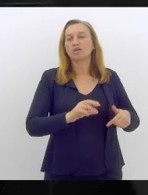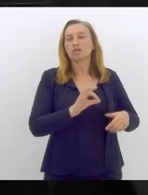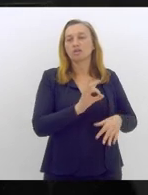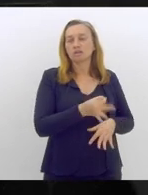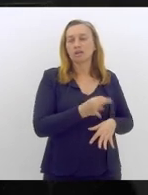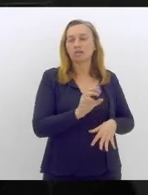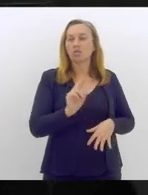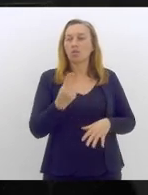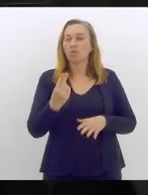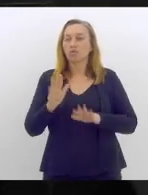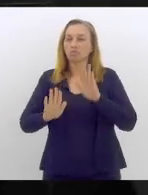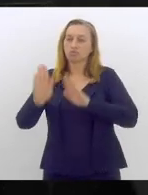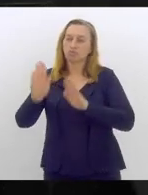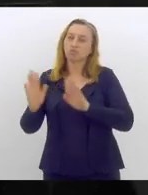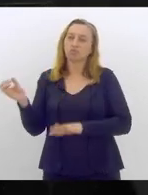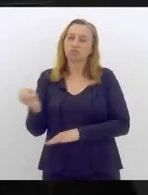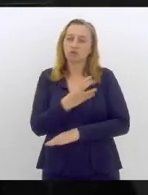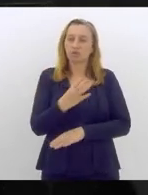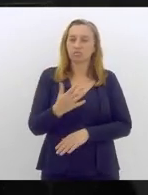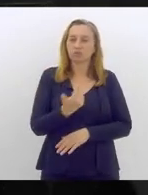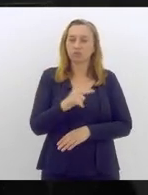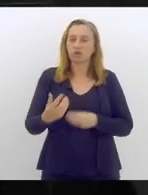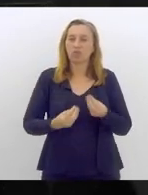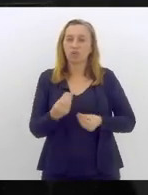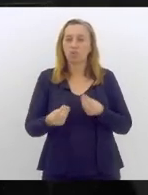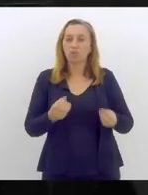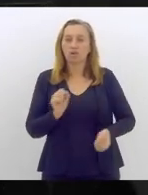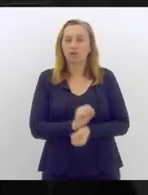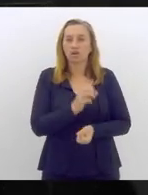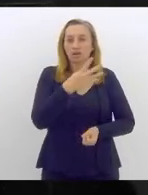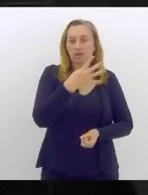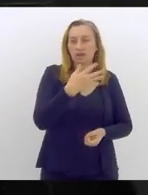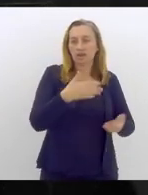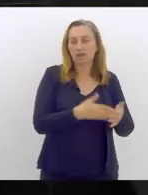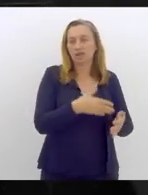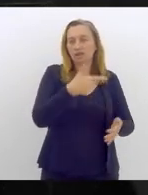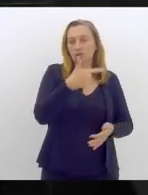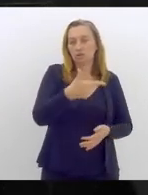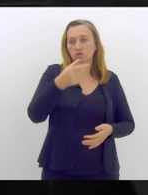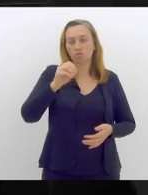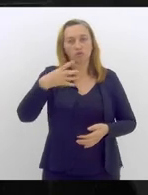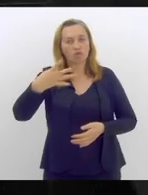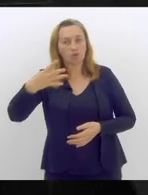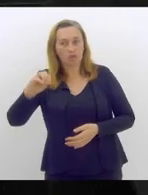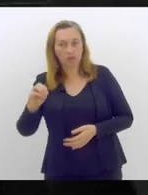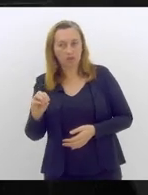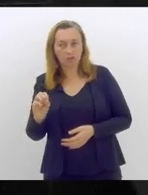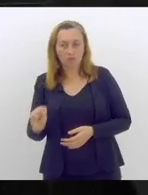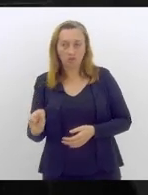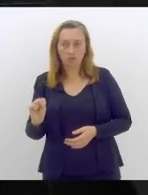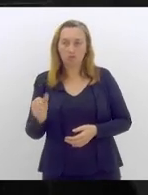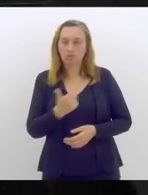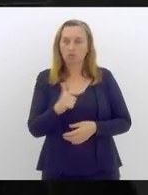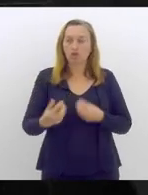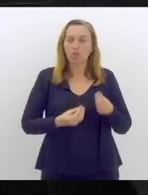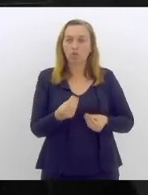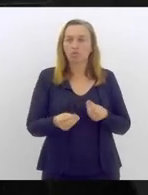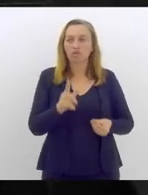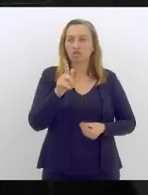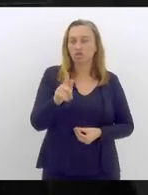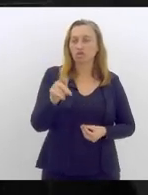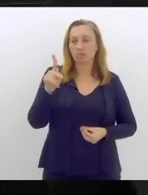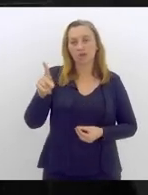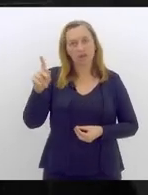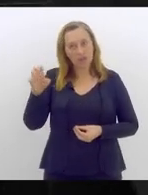essa Definitivamente não dá certo não dá pra manter essa concessão até 2048 Não dá para ser assim não dá para ter IGPM como indexador da revisão